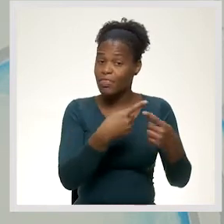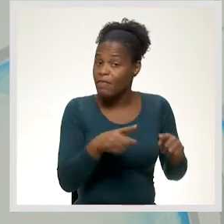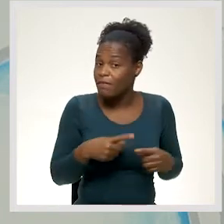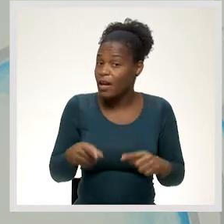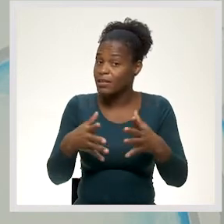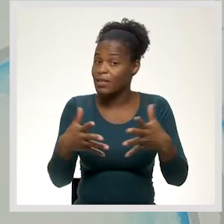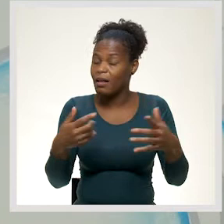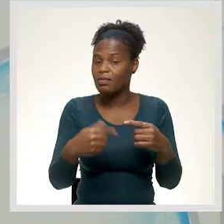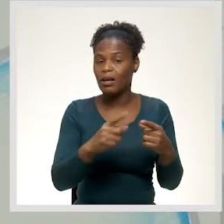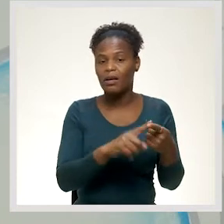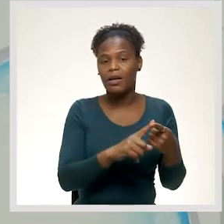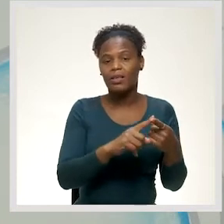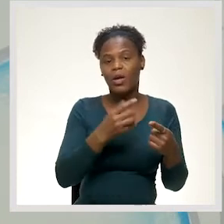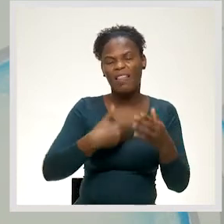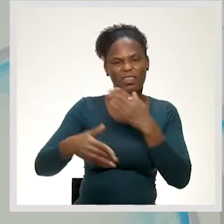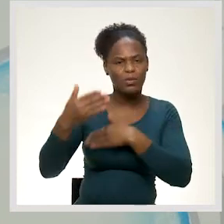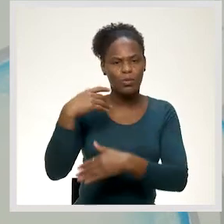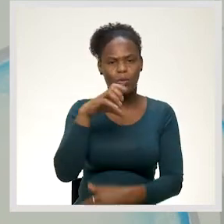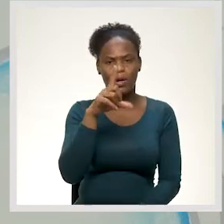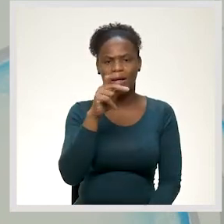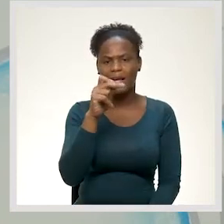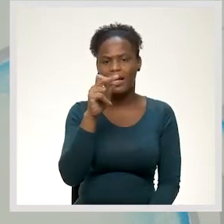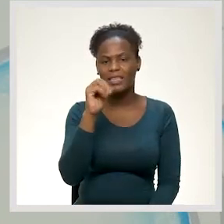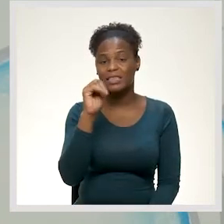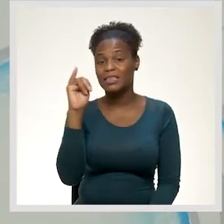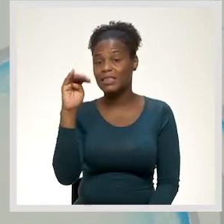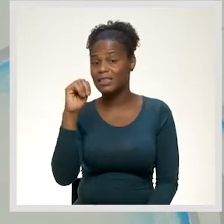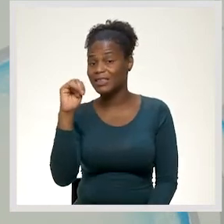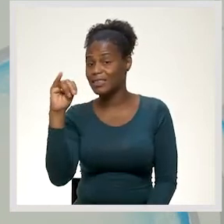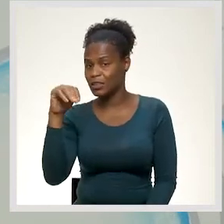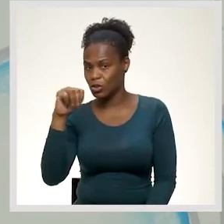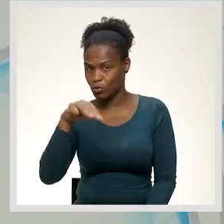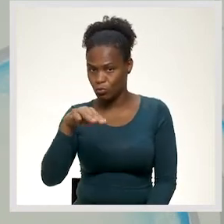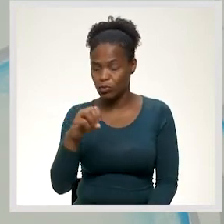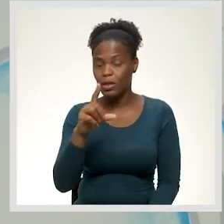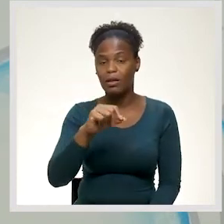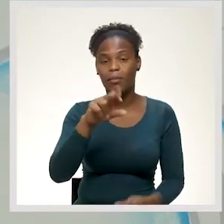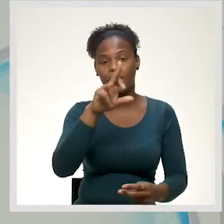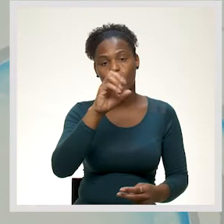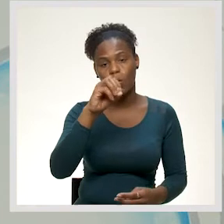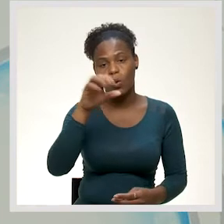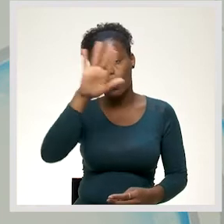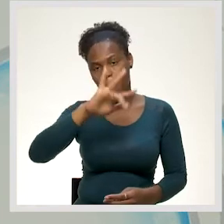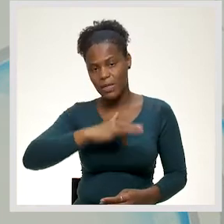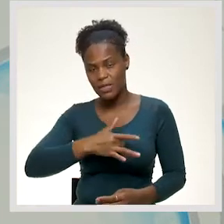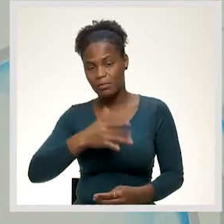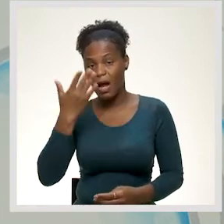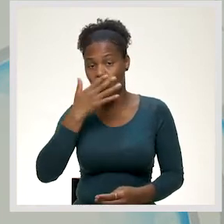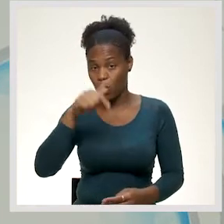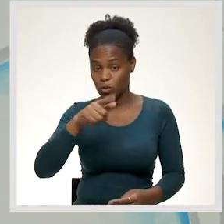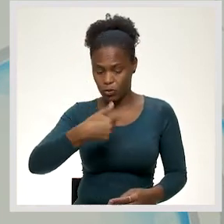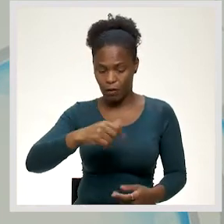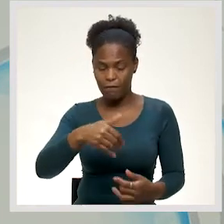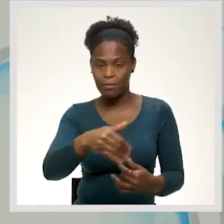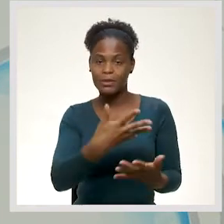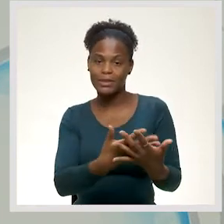diferenças entre o classicismo e o romantismo. Na nossa aula de hoje, nós vamos